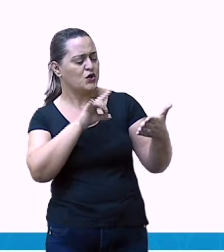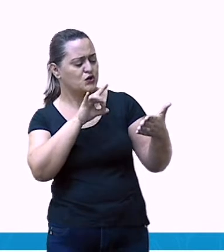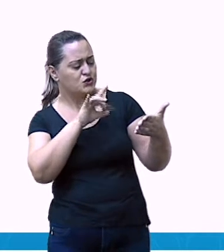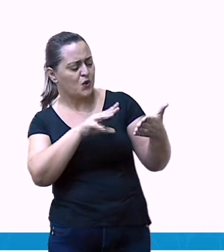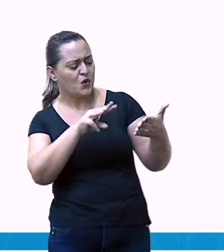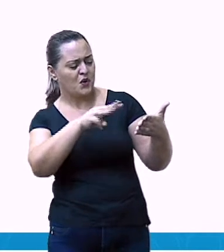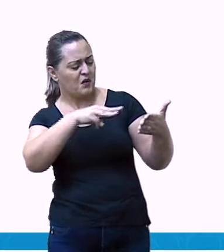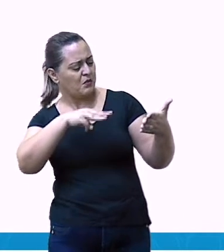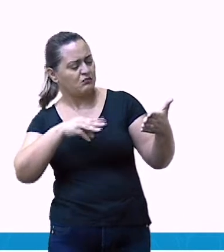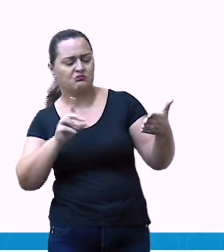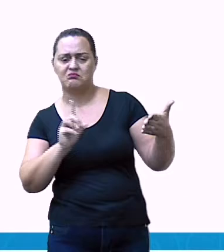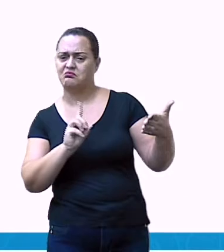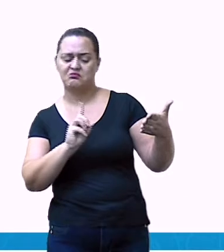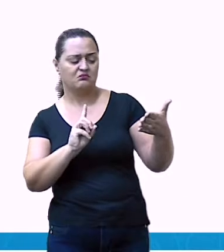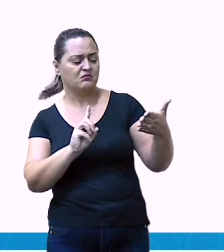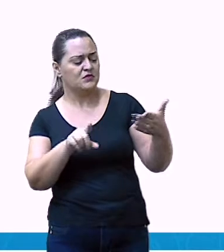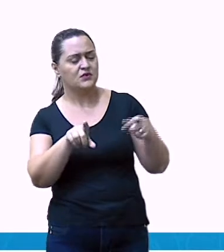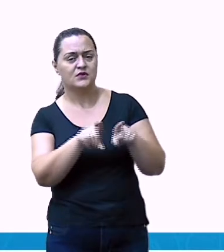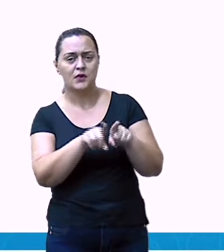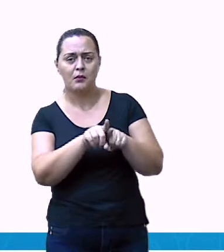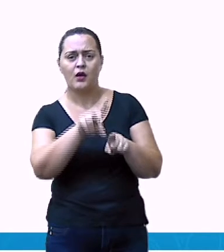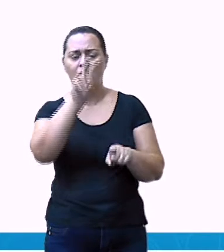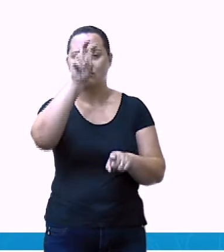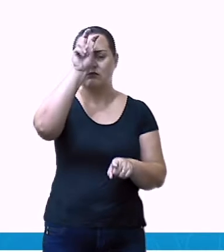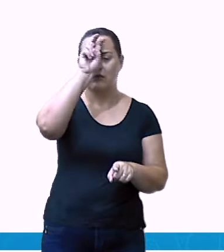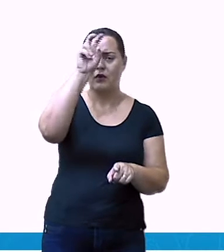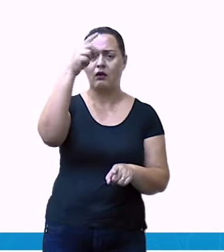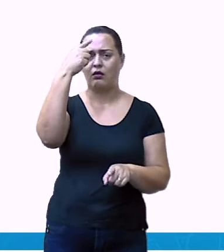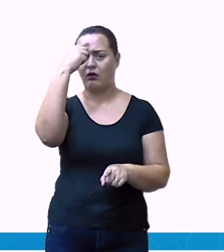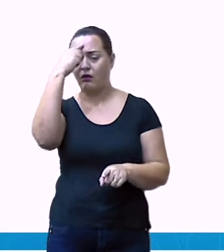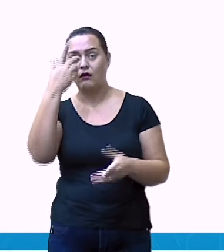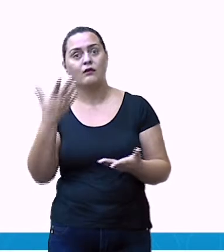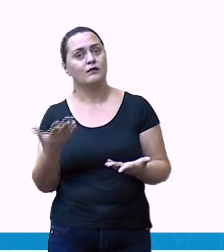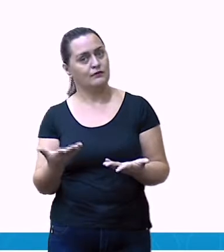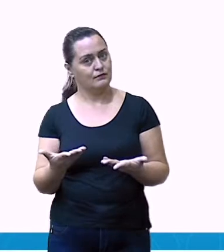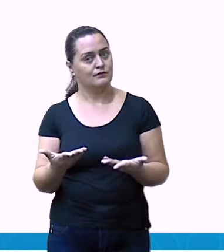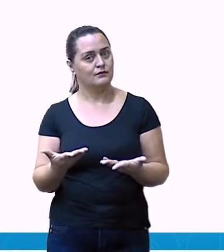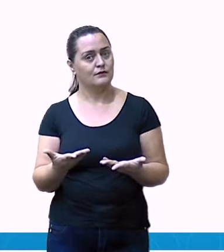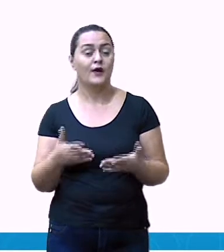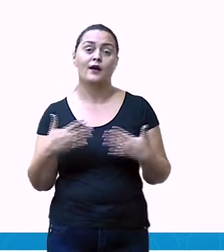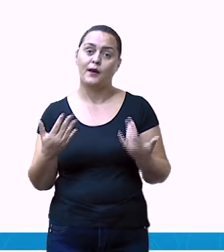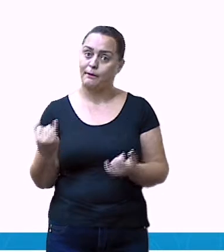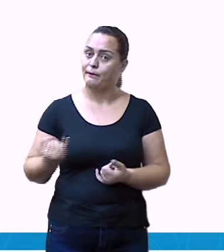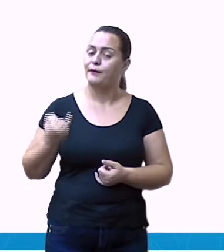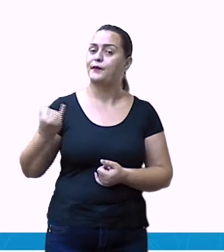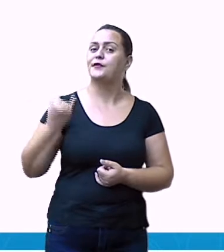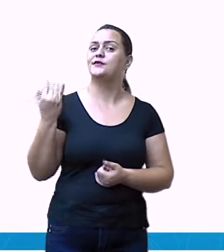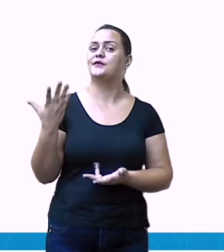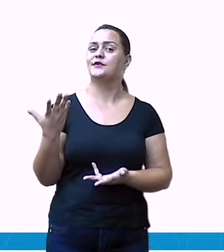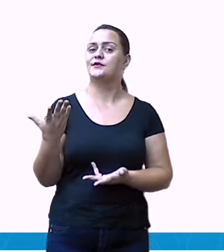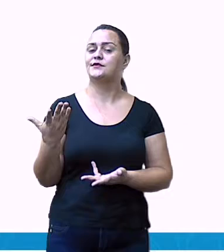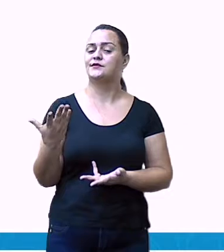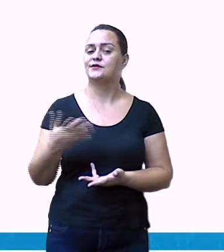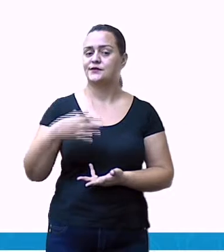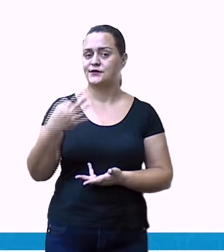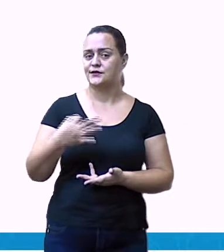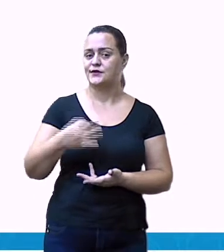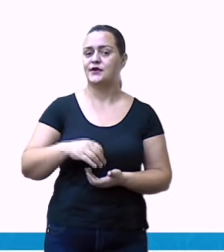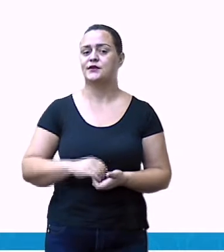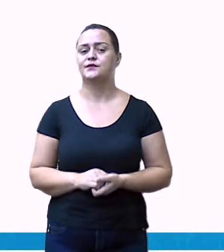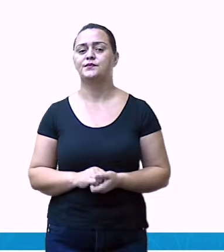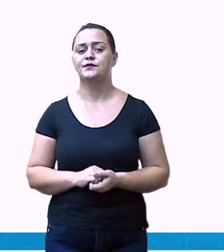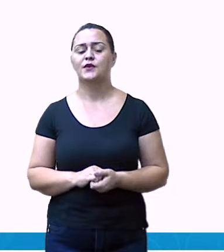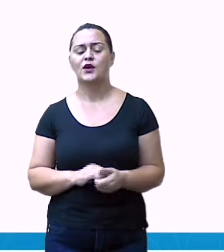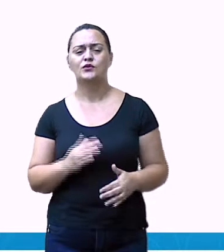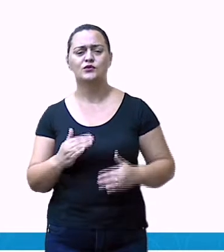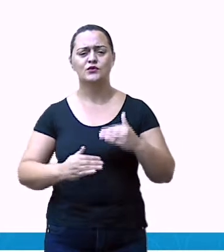O desenvolvimento da escrita pelos sumérios não ocorreu de uma hora para outra. Resultou